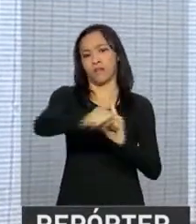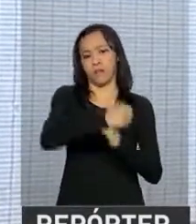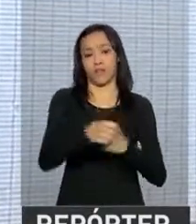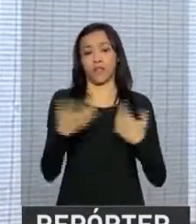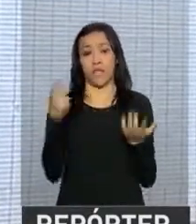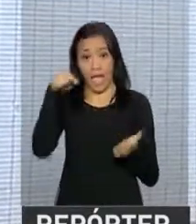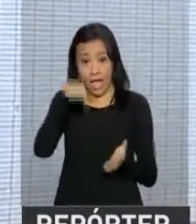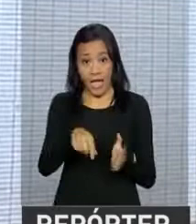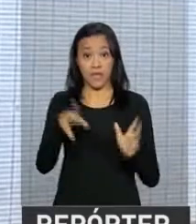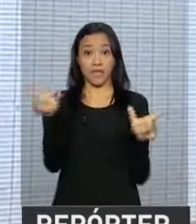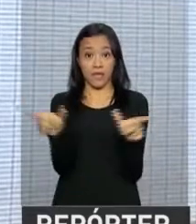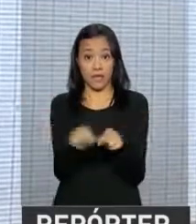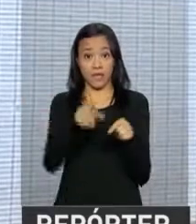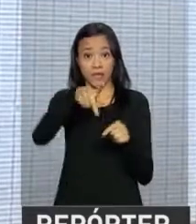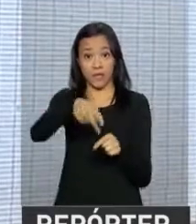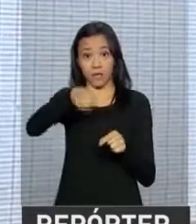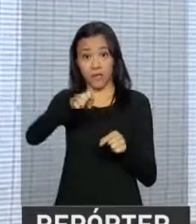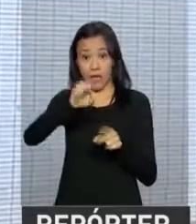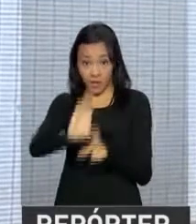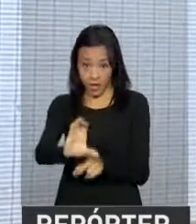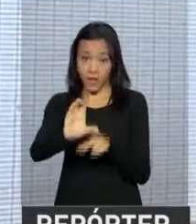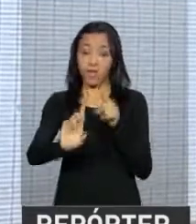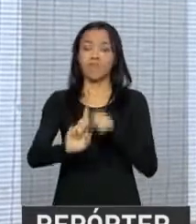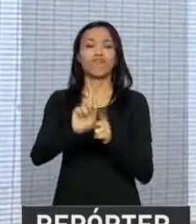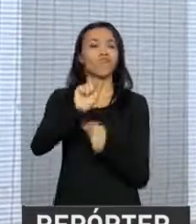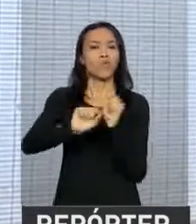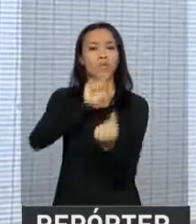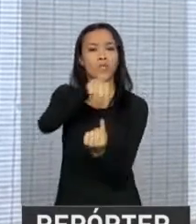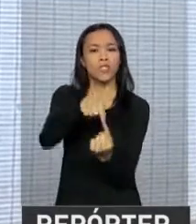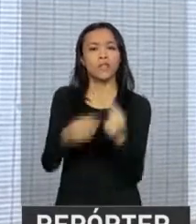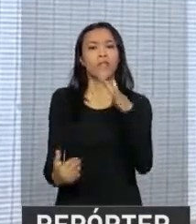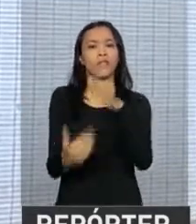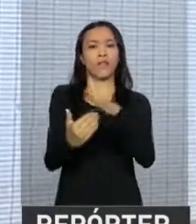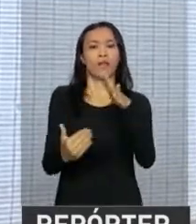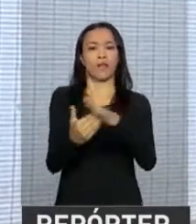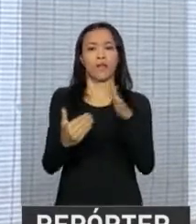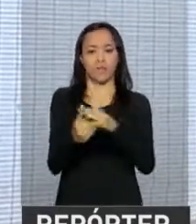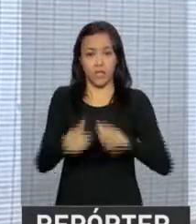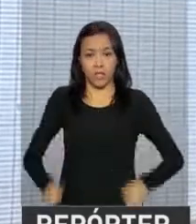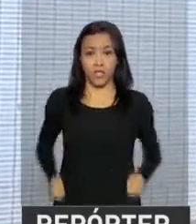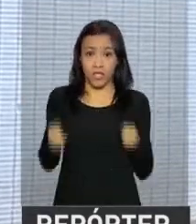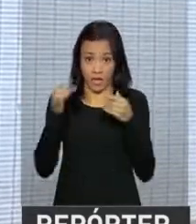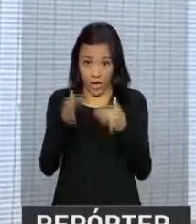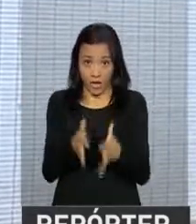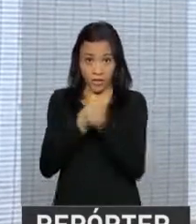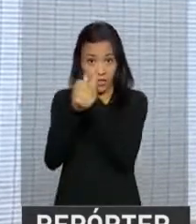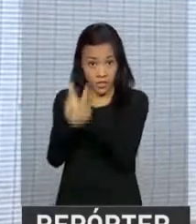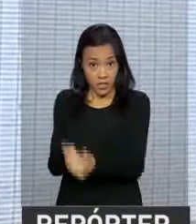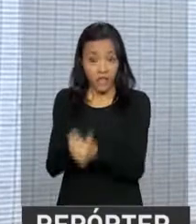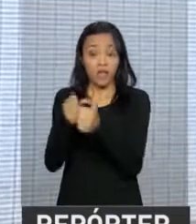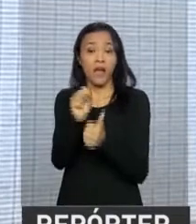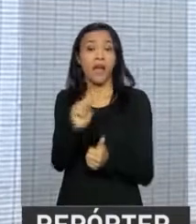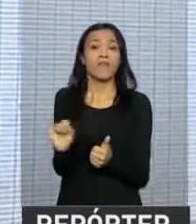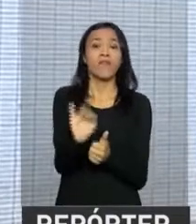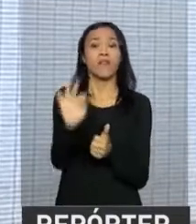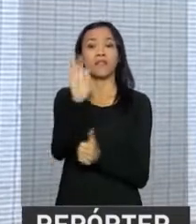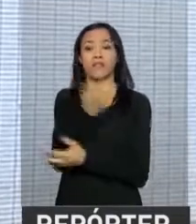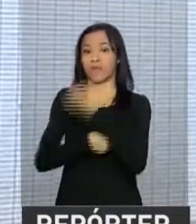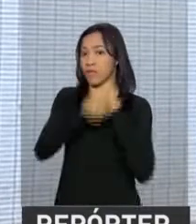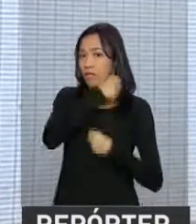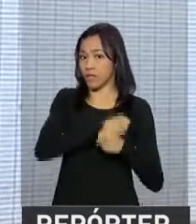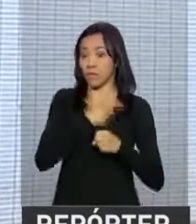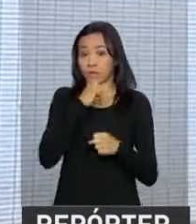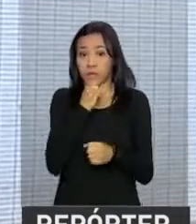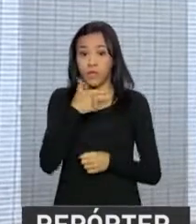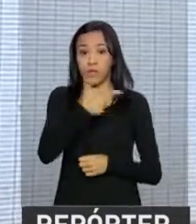PEC, ela coloca um teto para o aumento dos gastos baseado na inflação do ano anterior. Isso quer dizer que a partir de 2017,